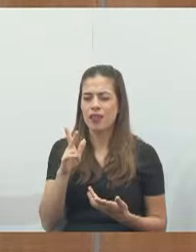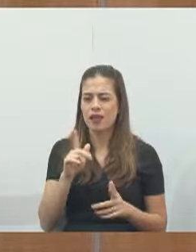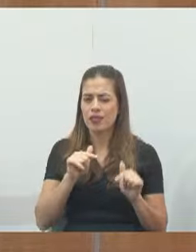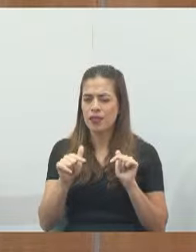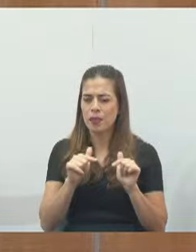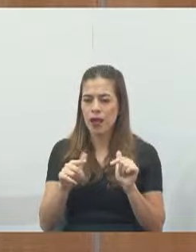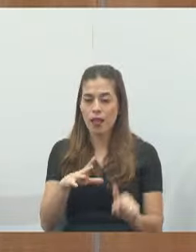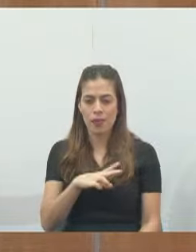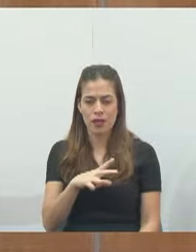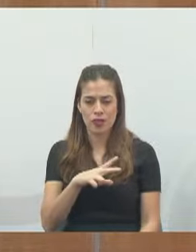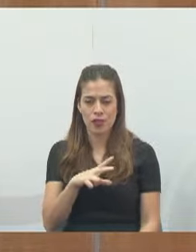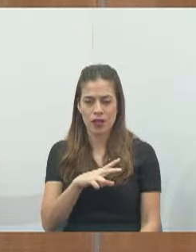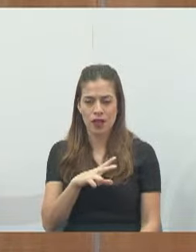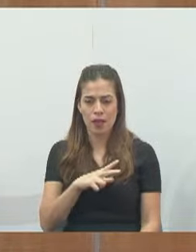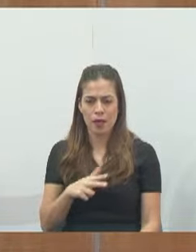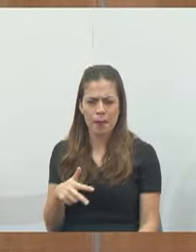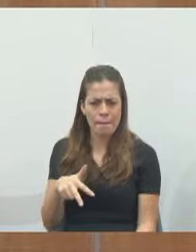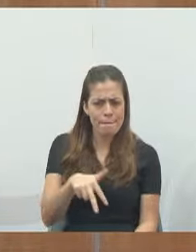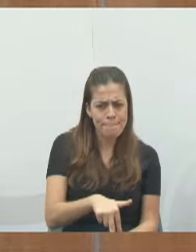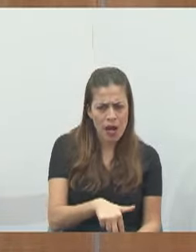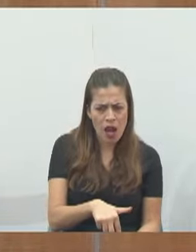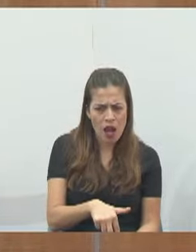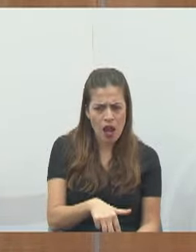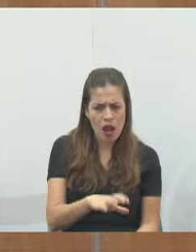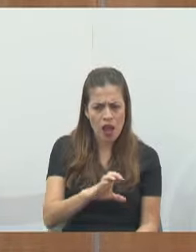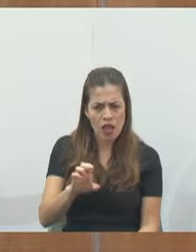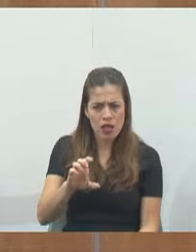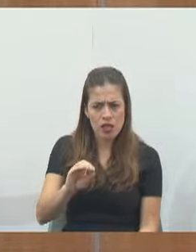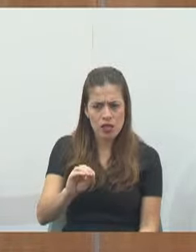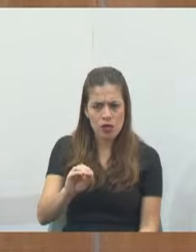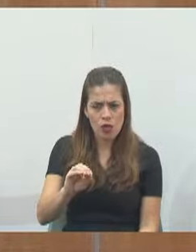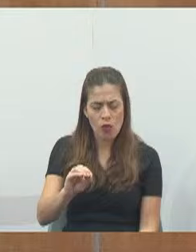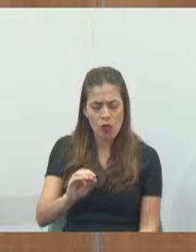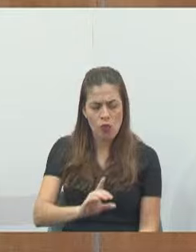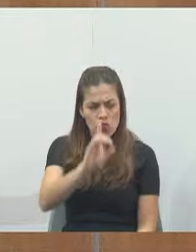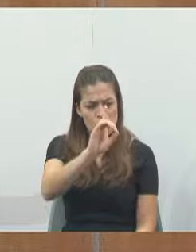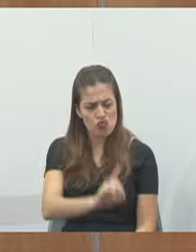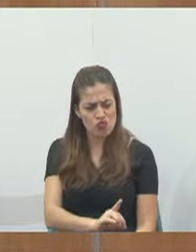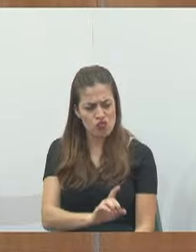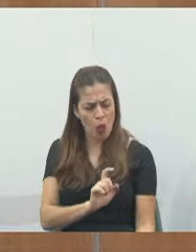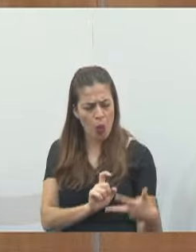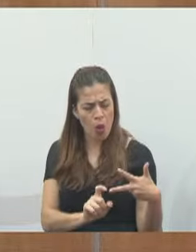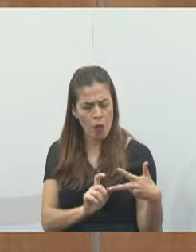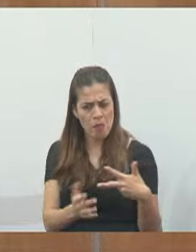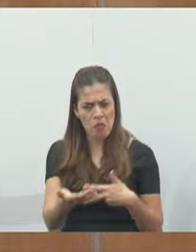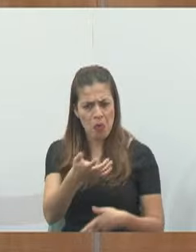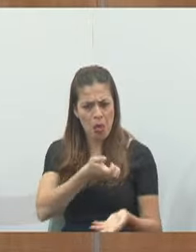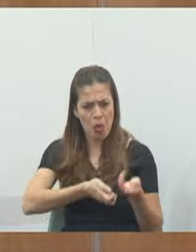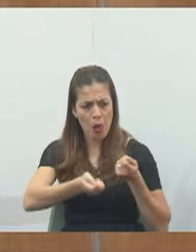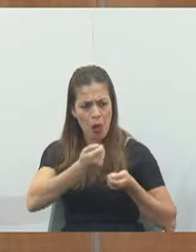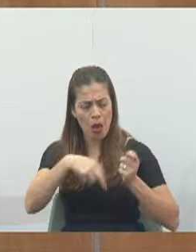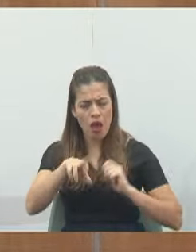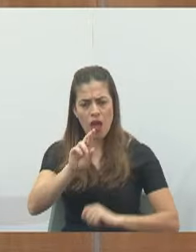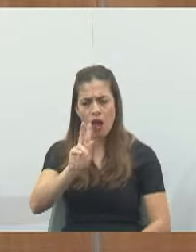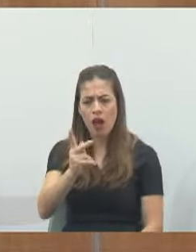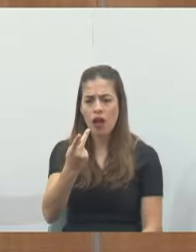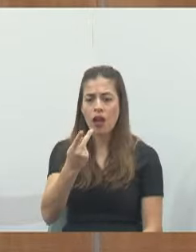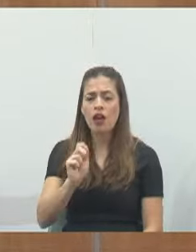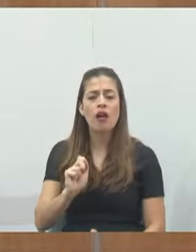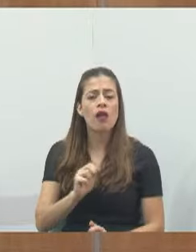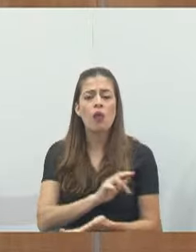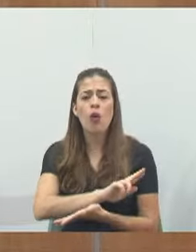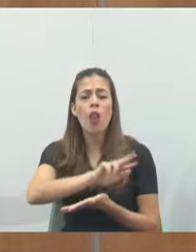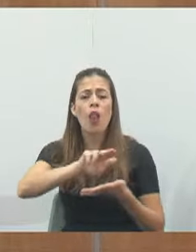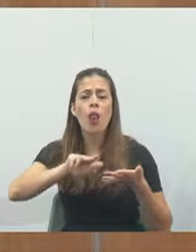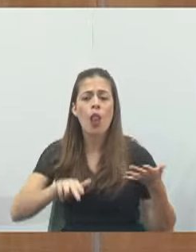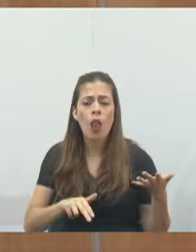na iniciativa privada, me posicionar como um CEO, me posicionar como um diretor executivo, um diretor do recursos humanos, quais são as